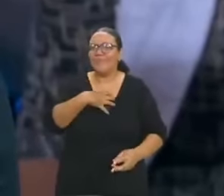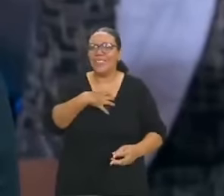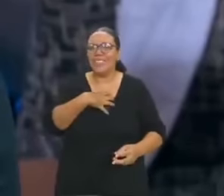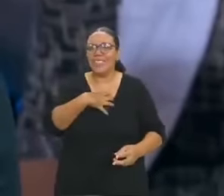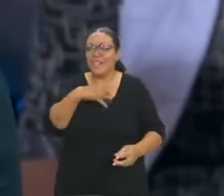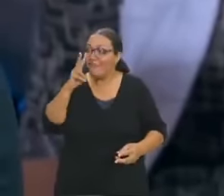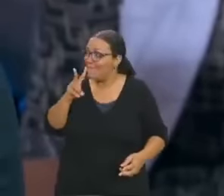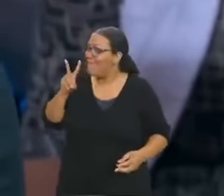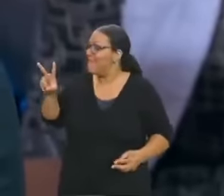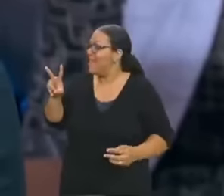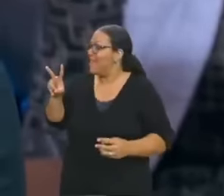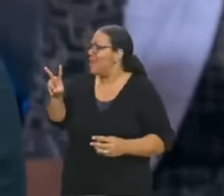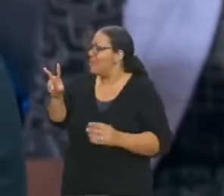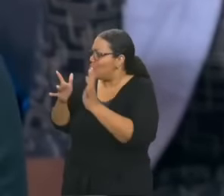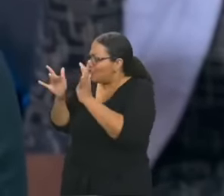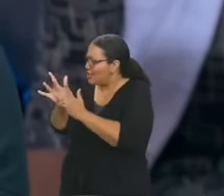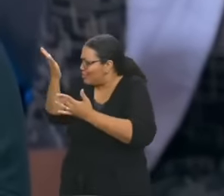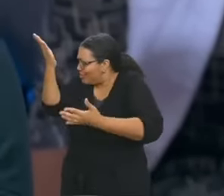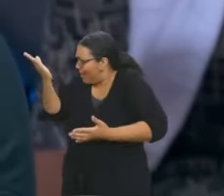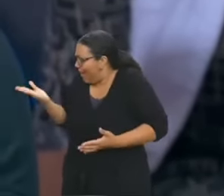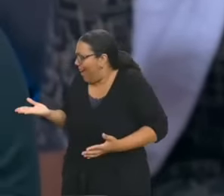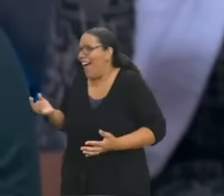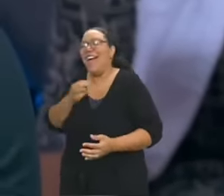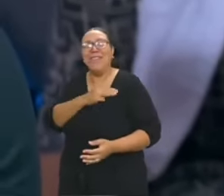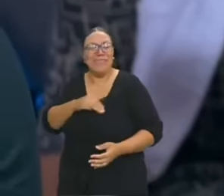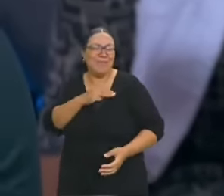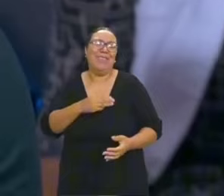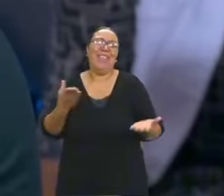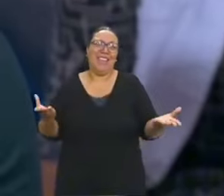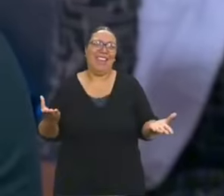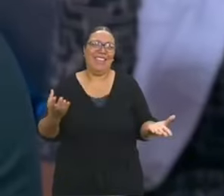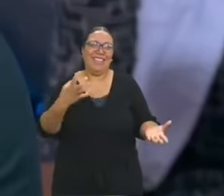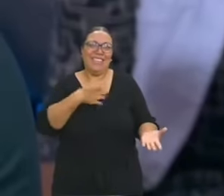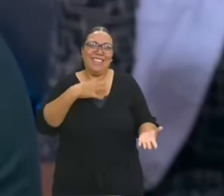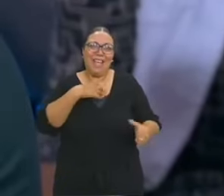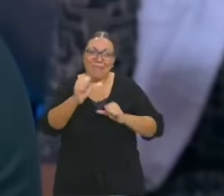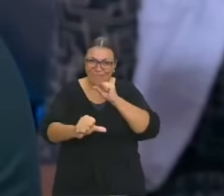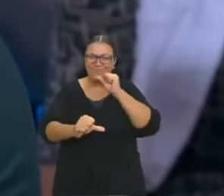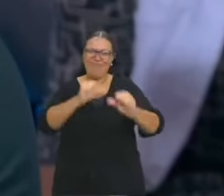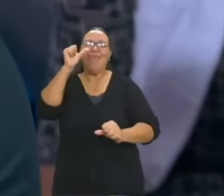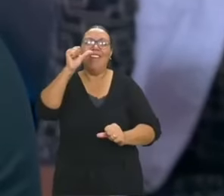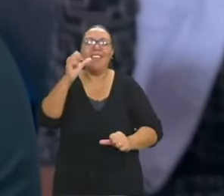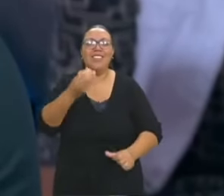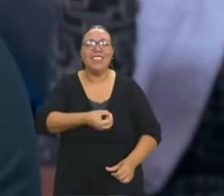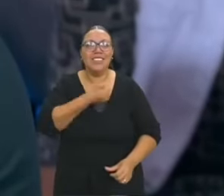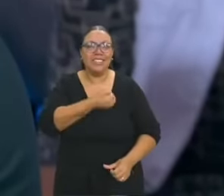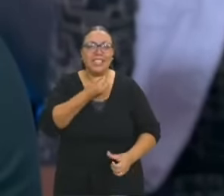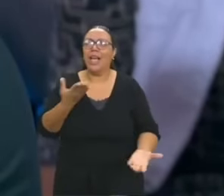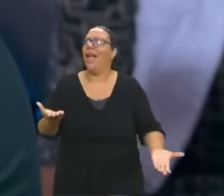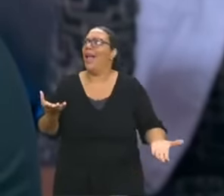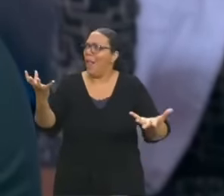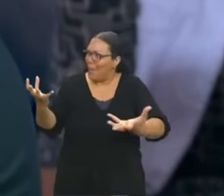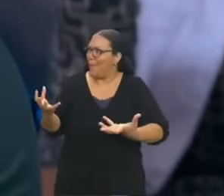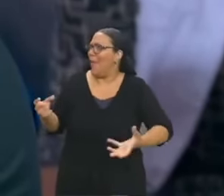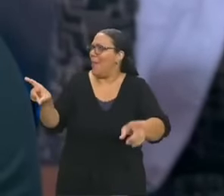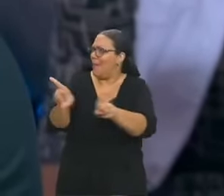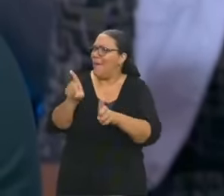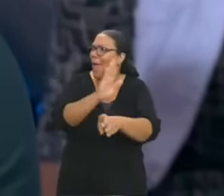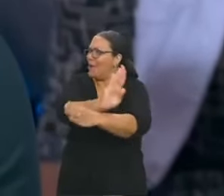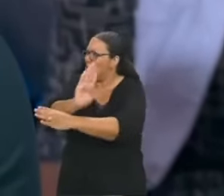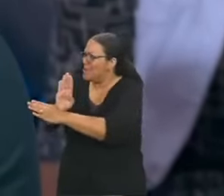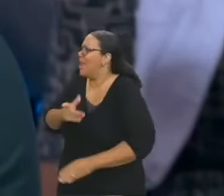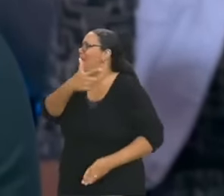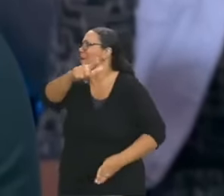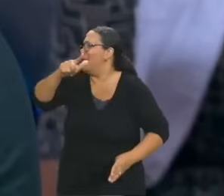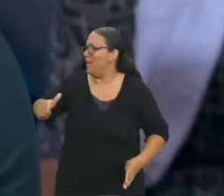Jesus através dos voluntários. Elas foram impactadas ali. Elas começaram a sonhar: "Não, eu quero poder fazer isso também. Eu